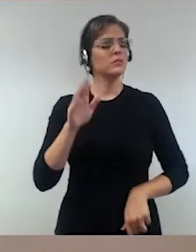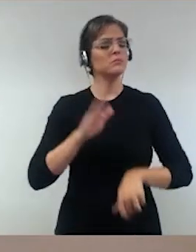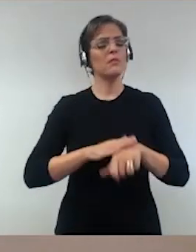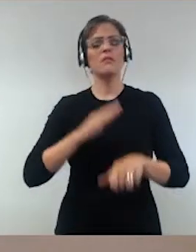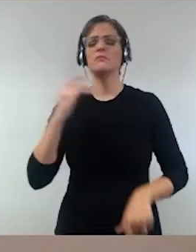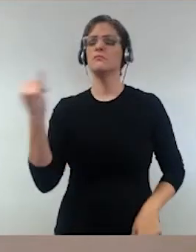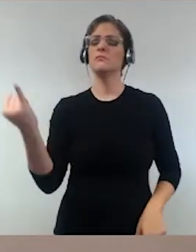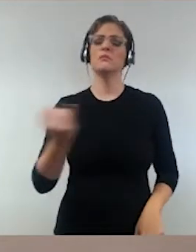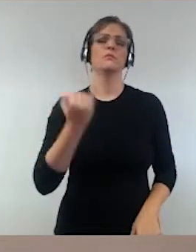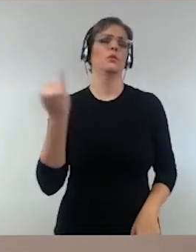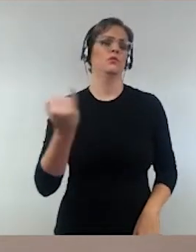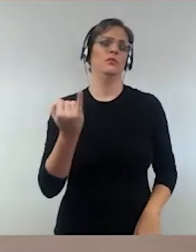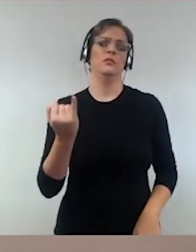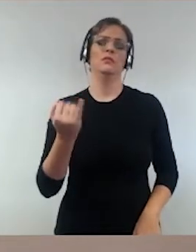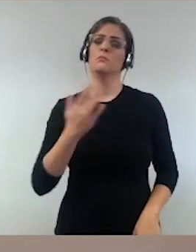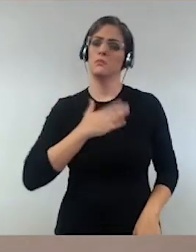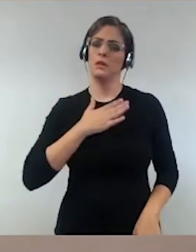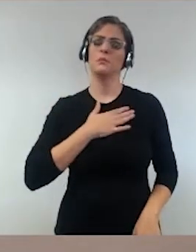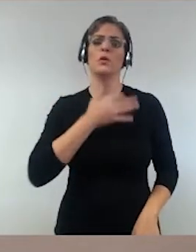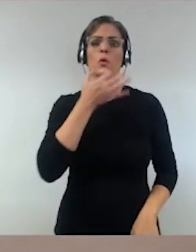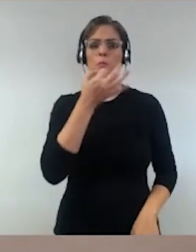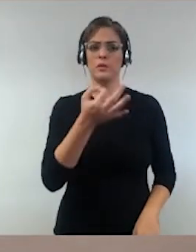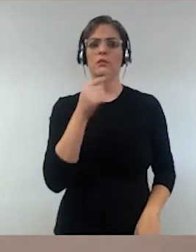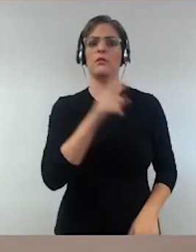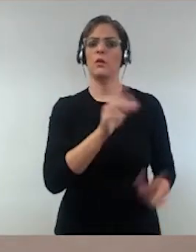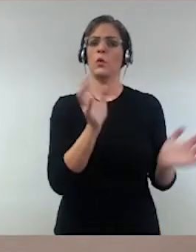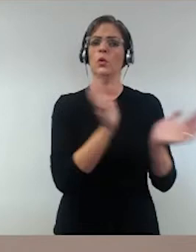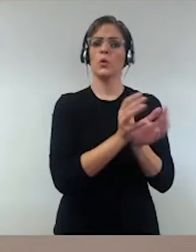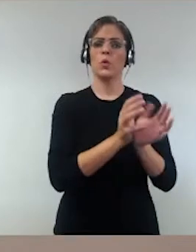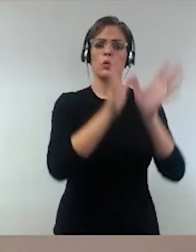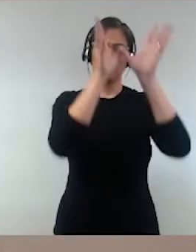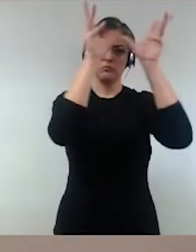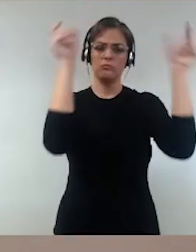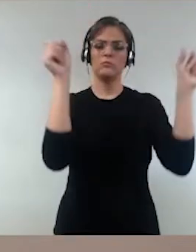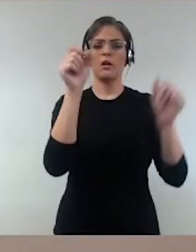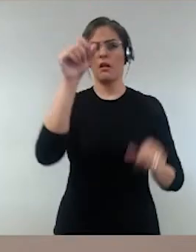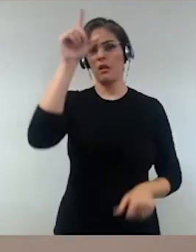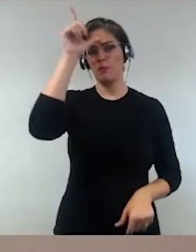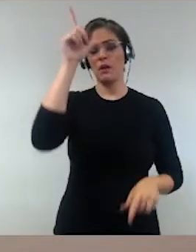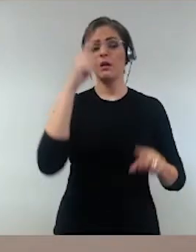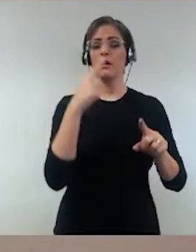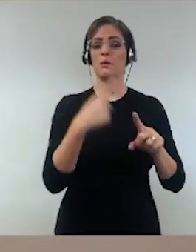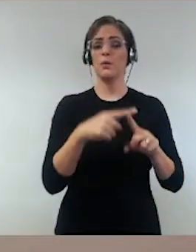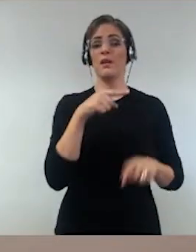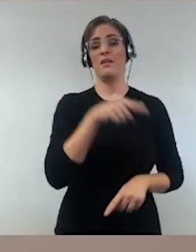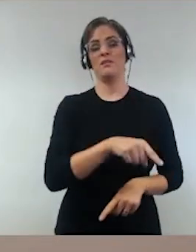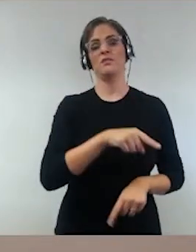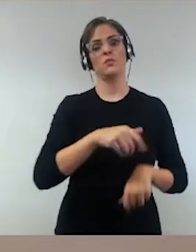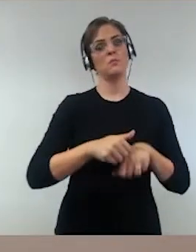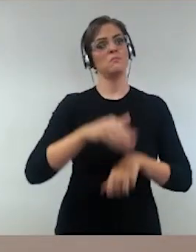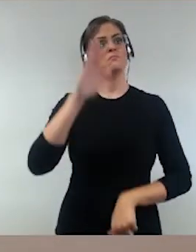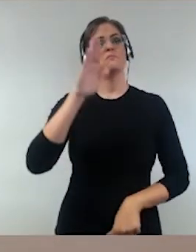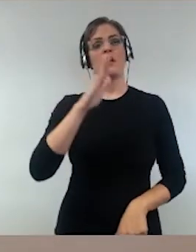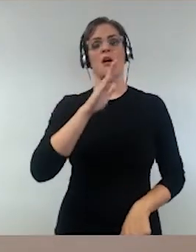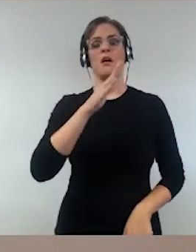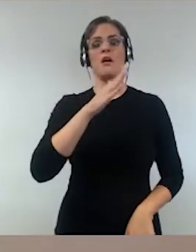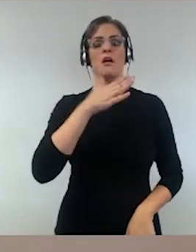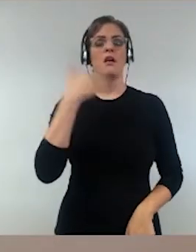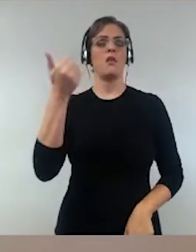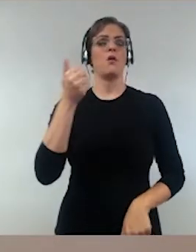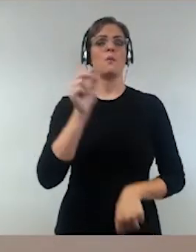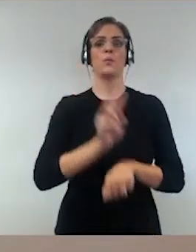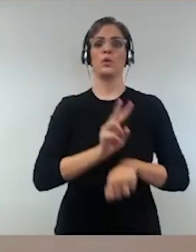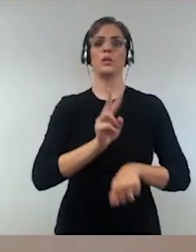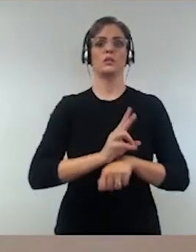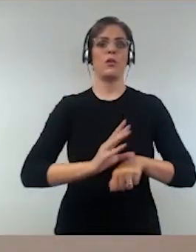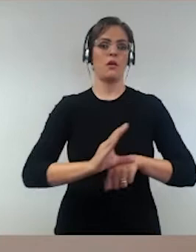virada, talvez, fundamental da Corte Constitucional Alemã, porque isso acaba ampliando a tutela constitucional. Eu não estou dizendo mais, no